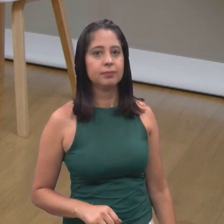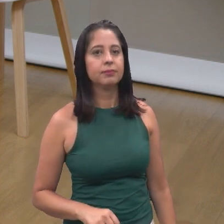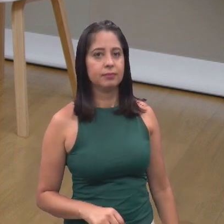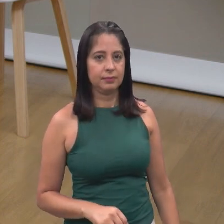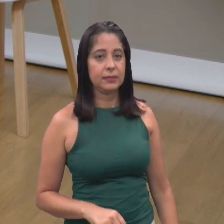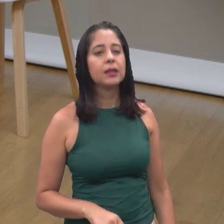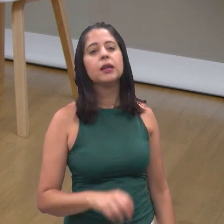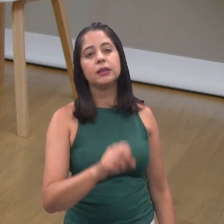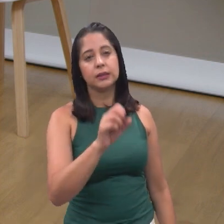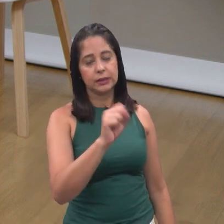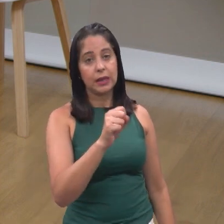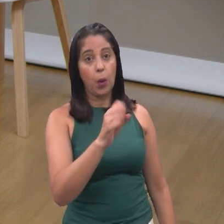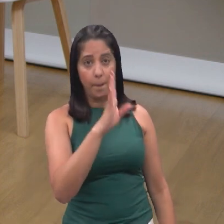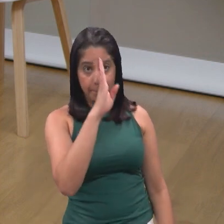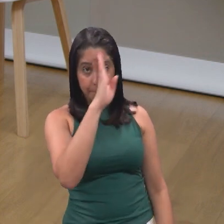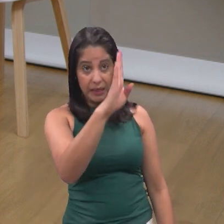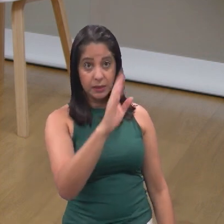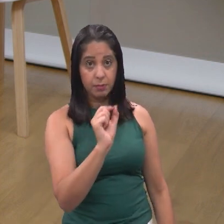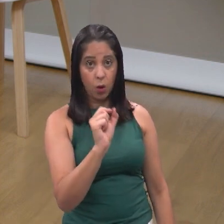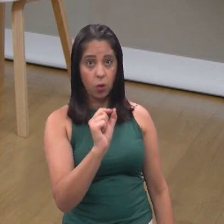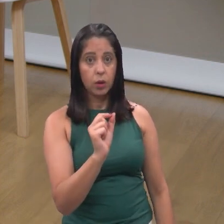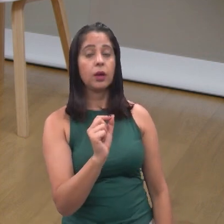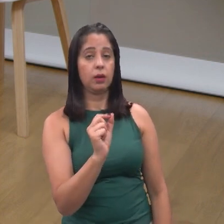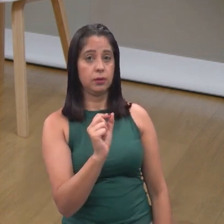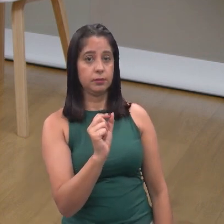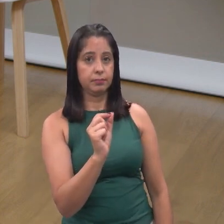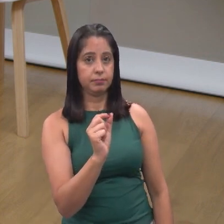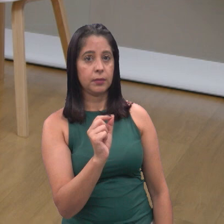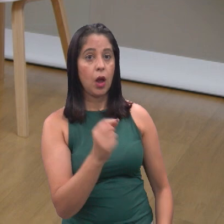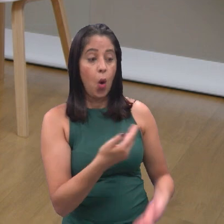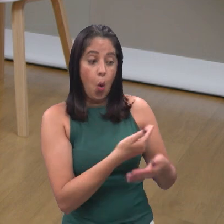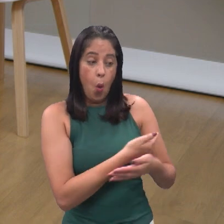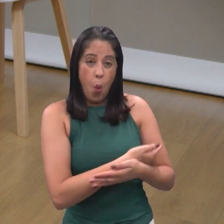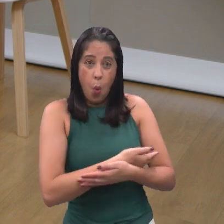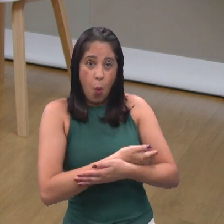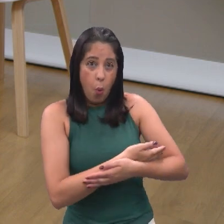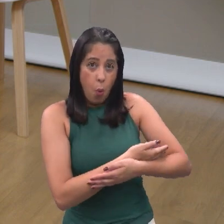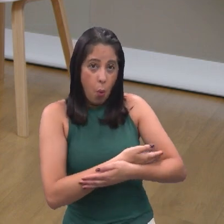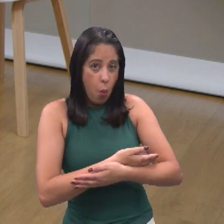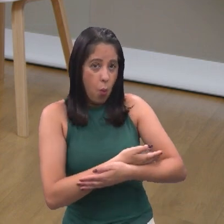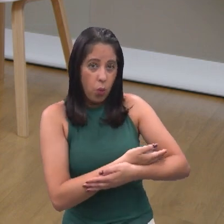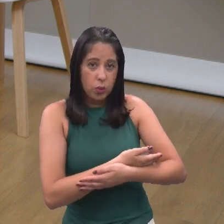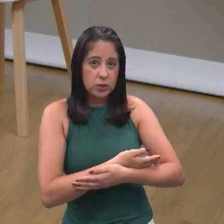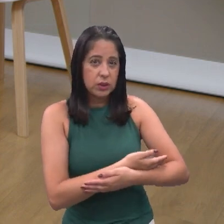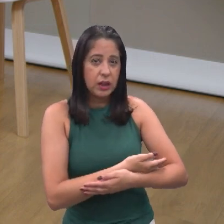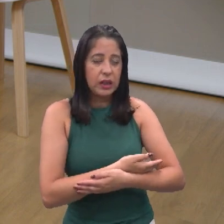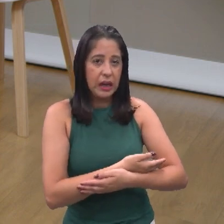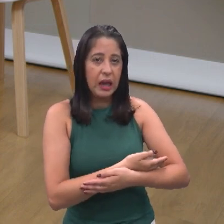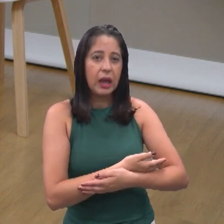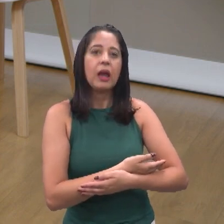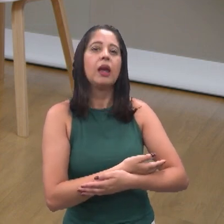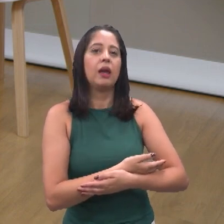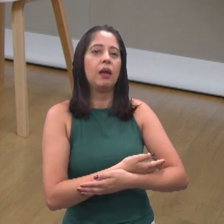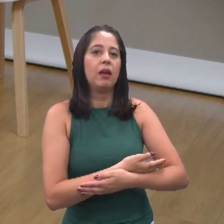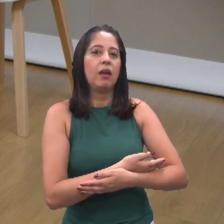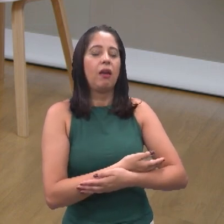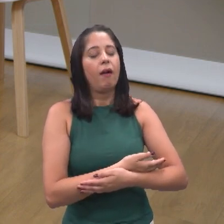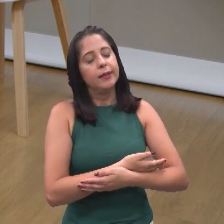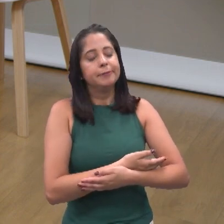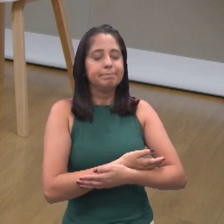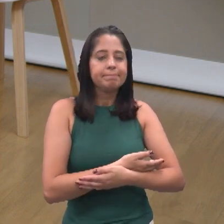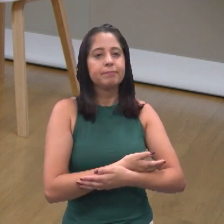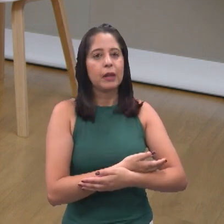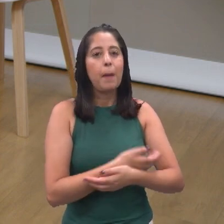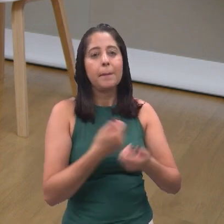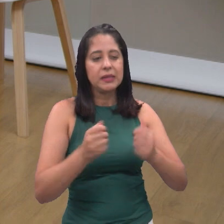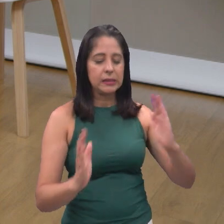principal meio de evitar. Então, evite levar principalmente os bebês, porque existe uma faixa ali, alguns meses, para completar